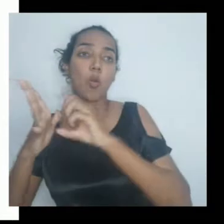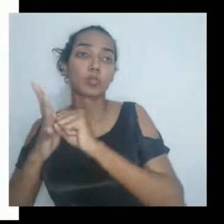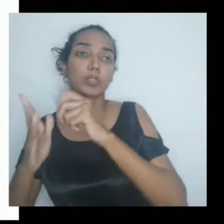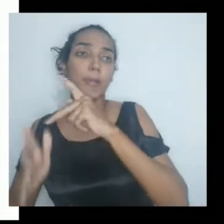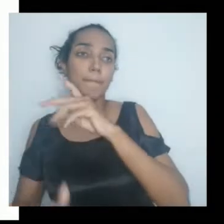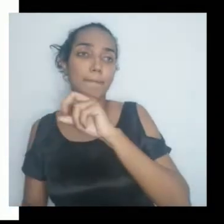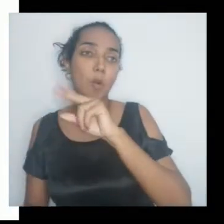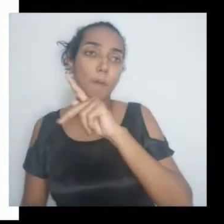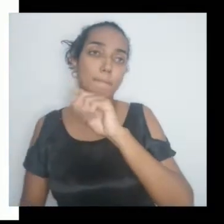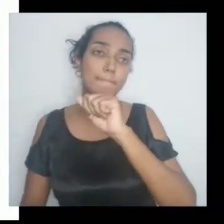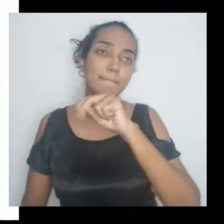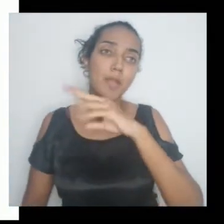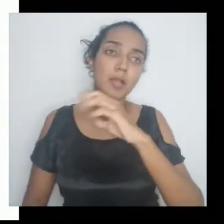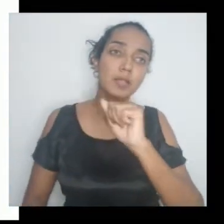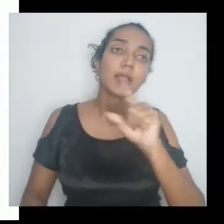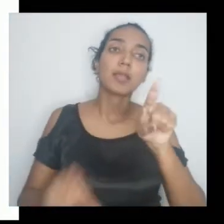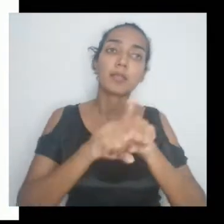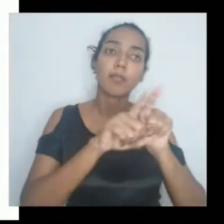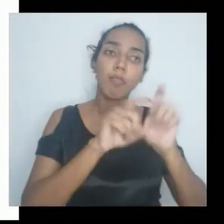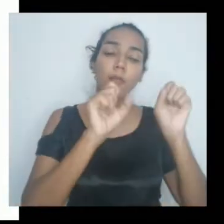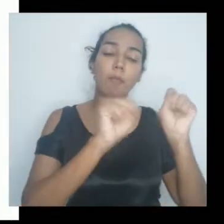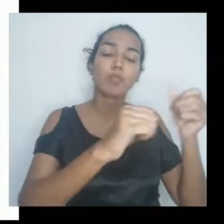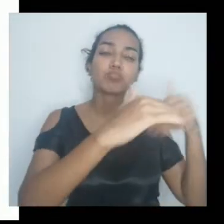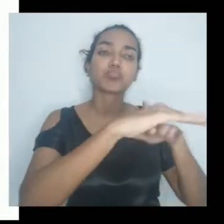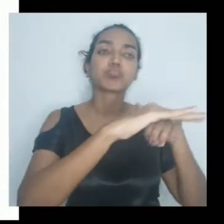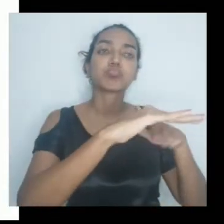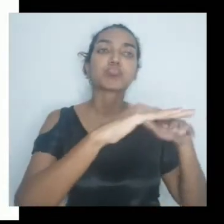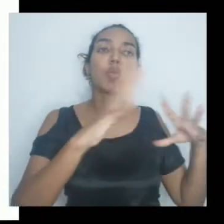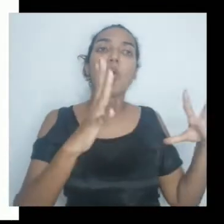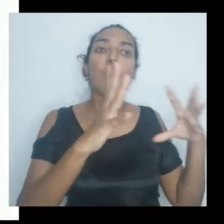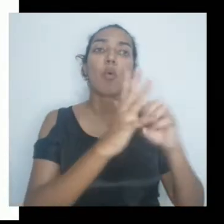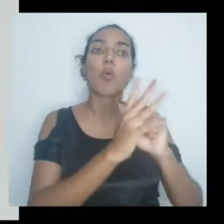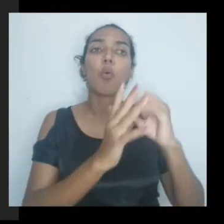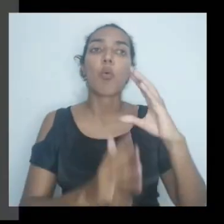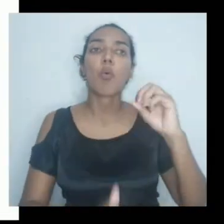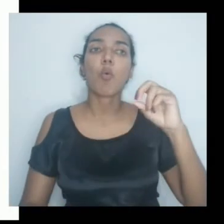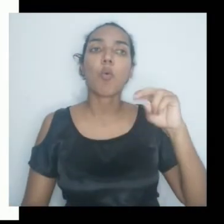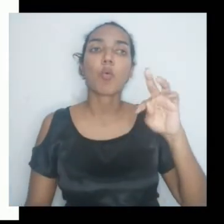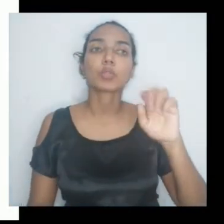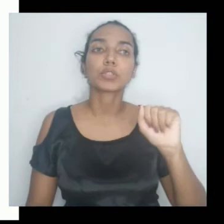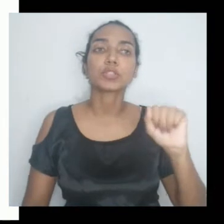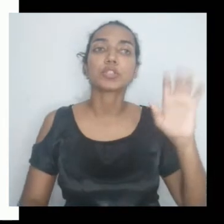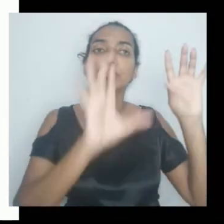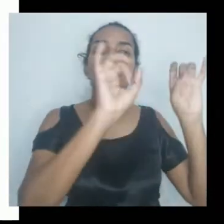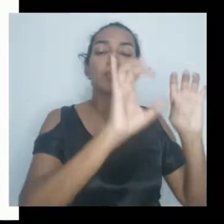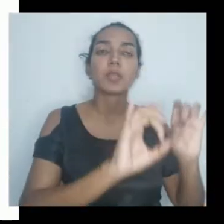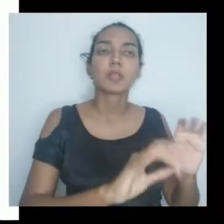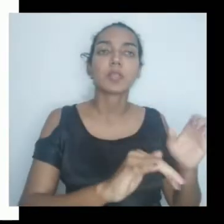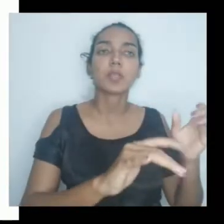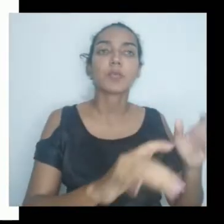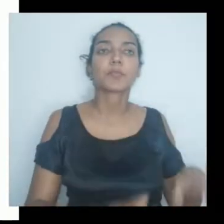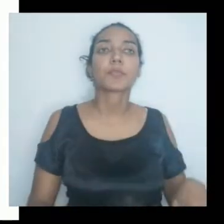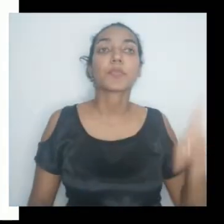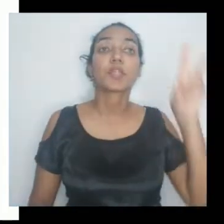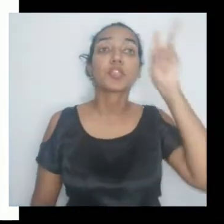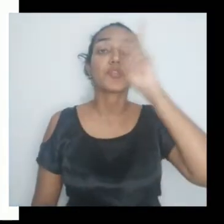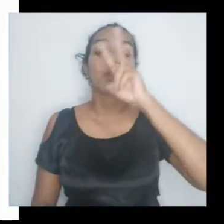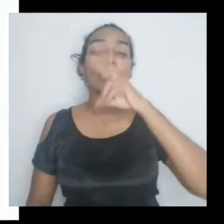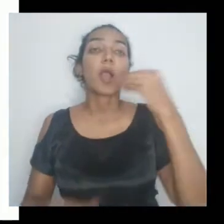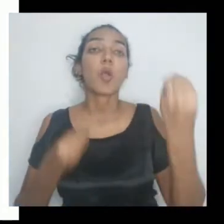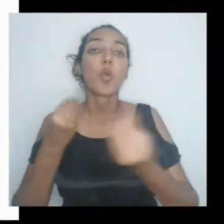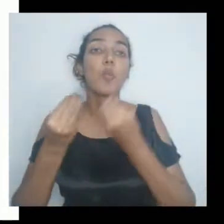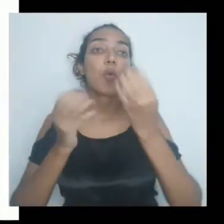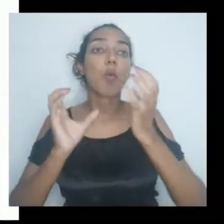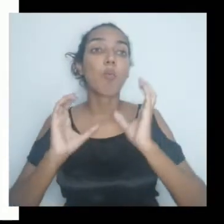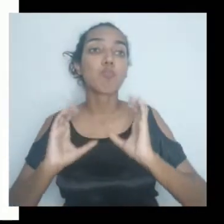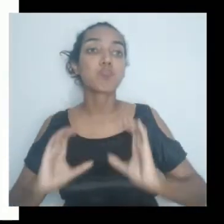especiais, certo? Para a gente seguir um pequeno roteiro, a gente vai lembrar o comportamento da classe poupança, e esse comportamento da classe